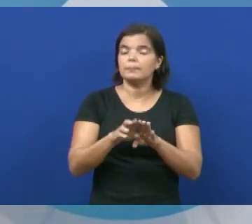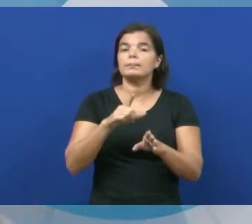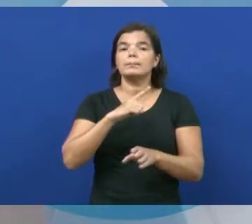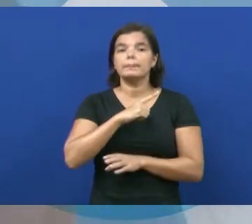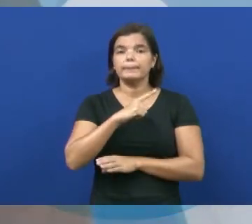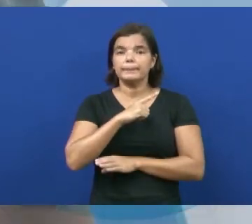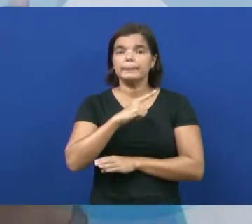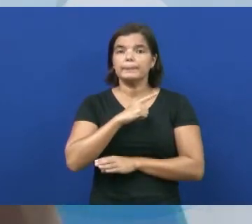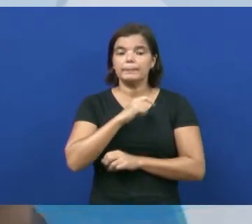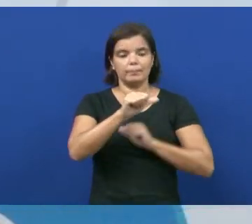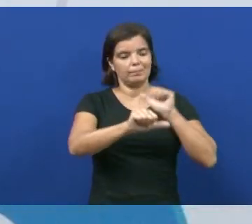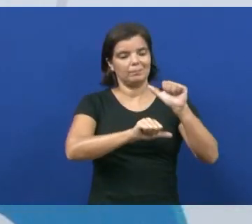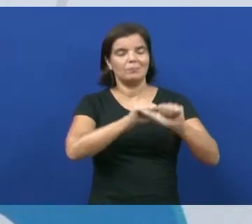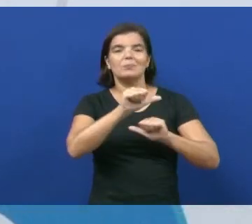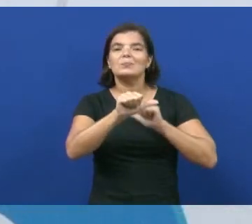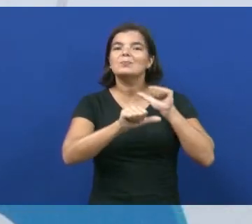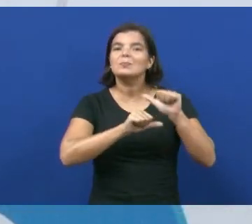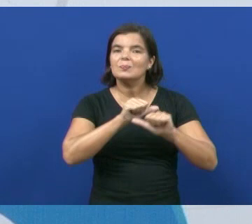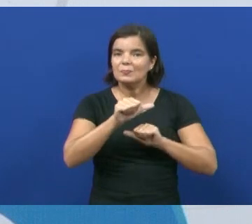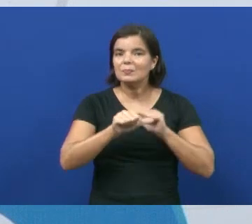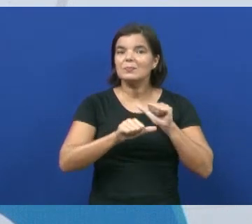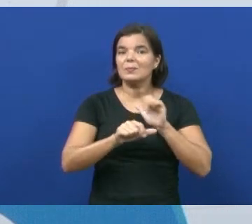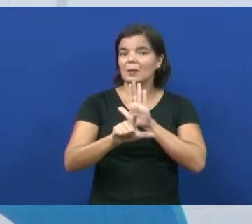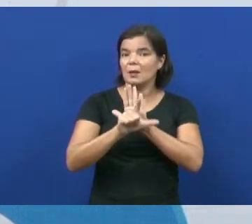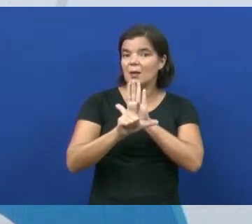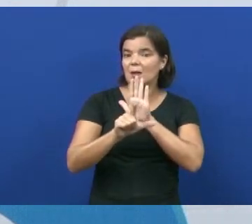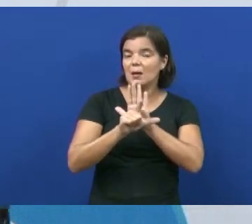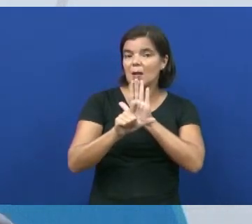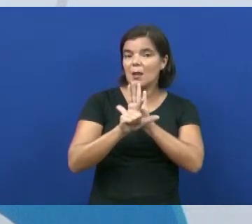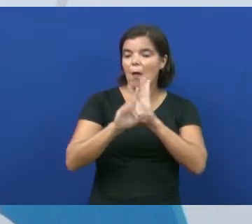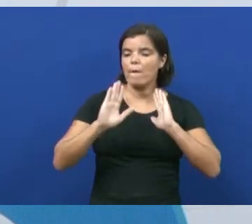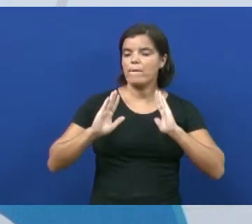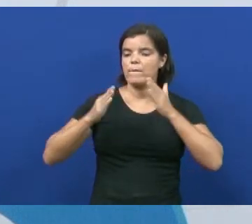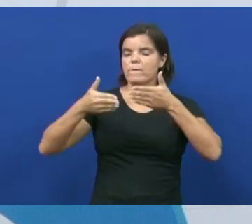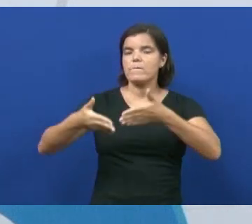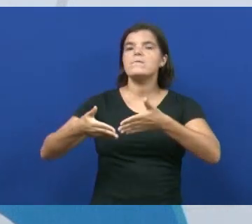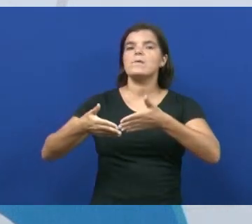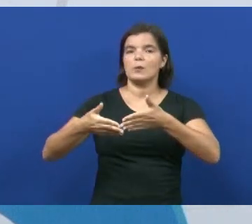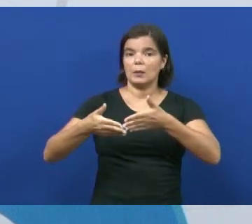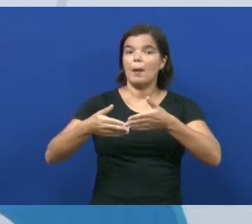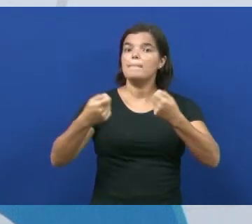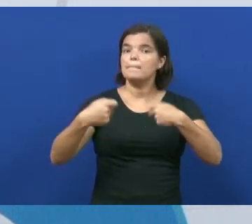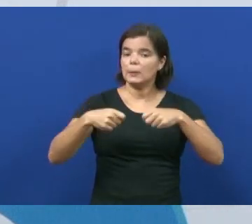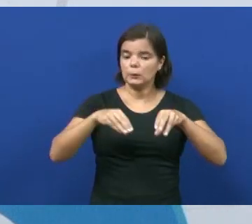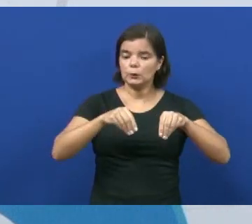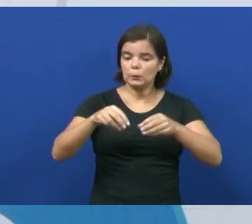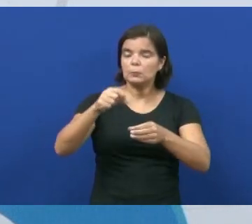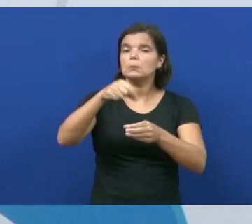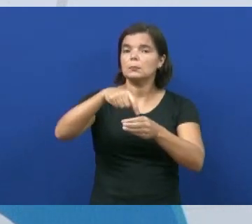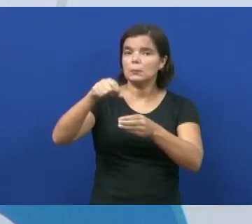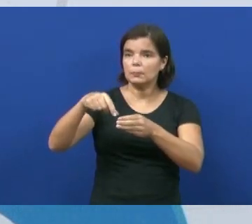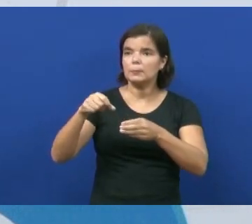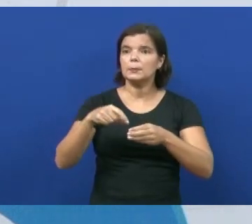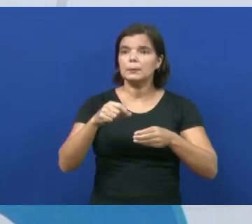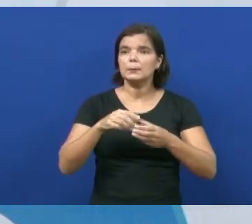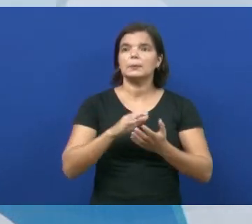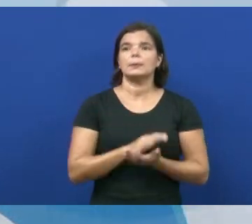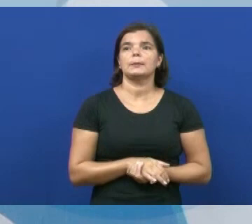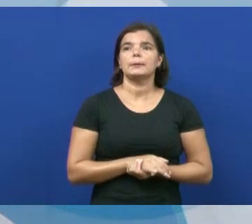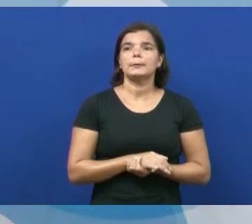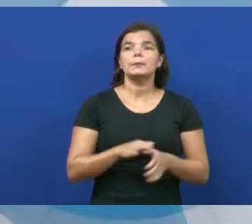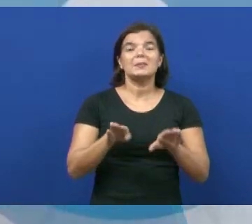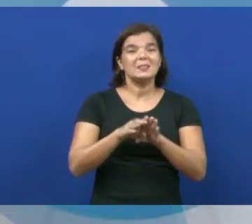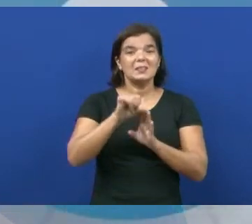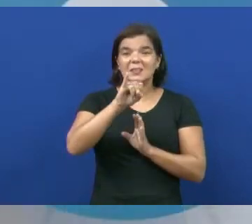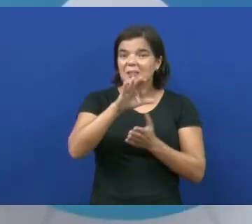que mudar, ou seja, né, essa lei ela é voltada totalmente para isso. A terra ela tem que ser produtiva, tá?